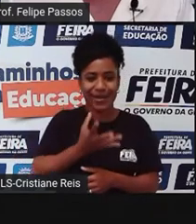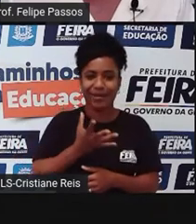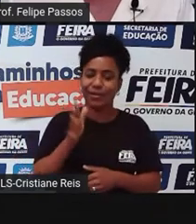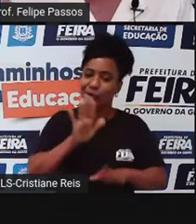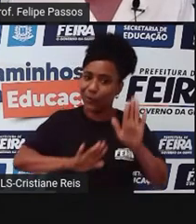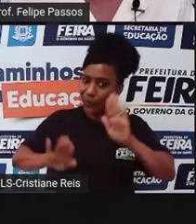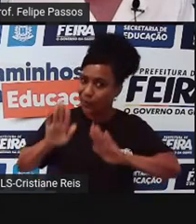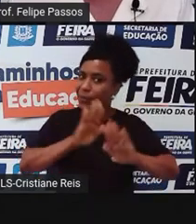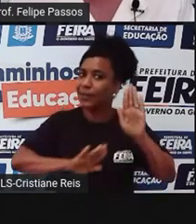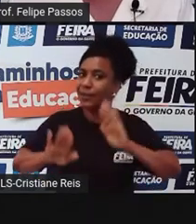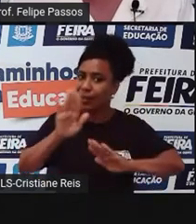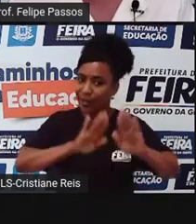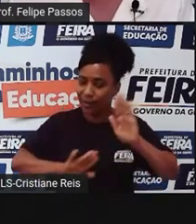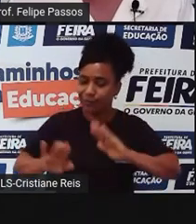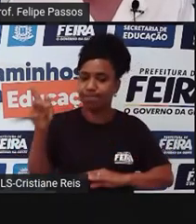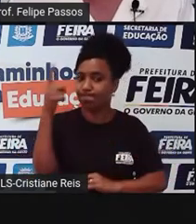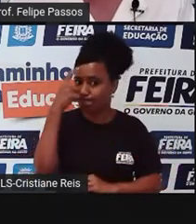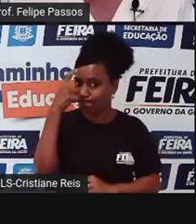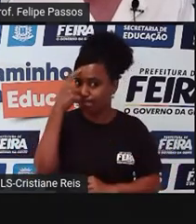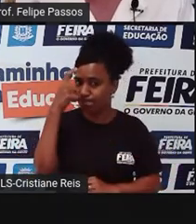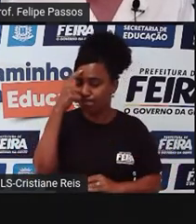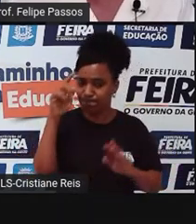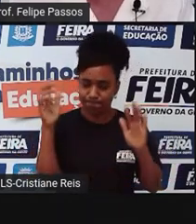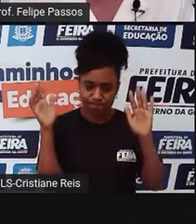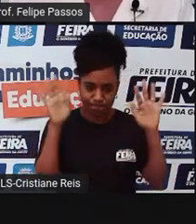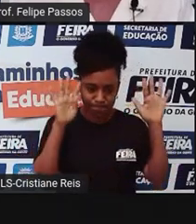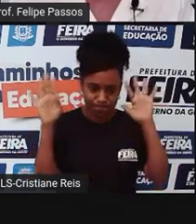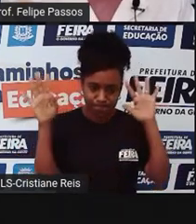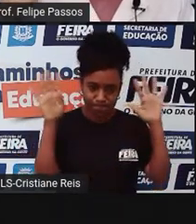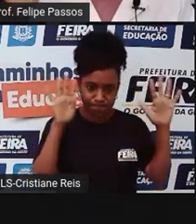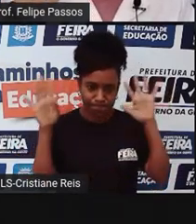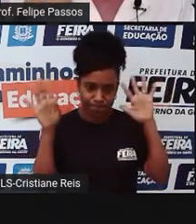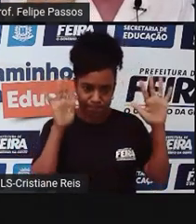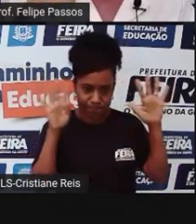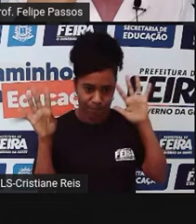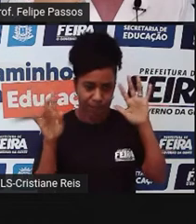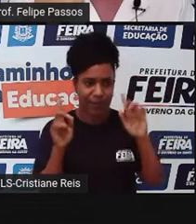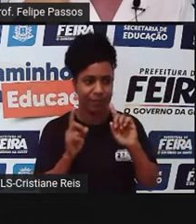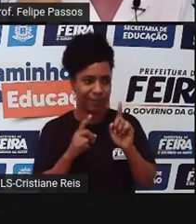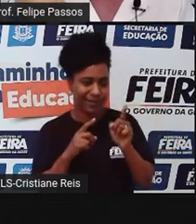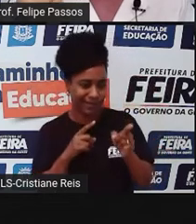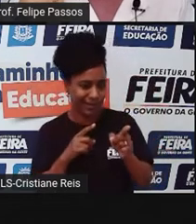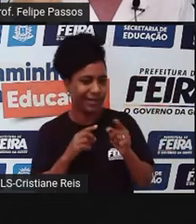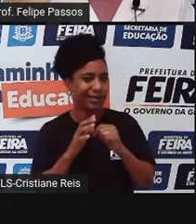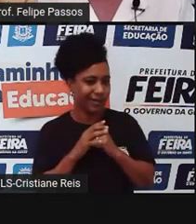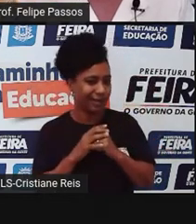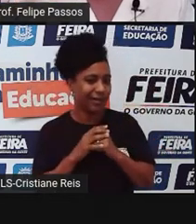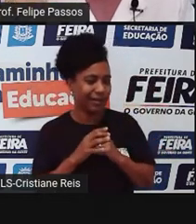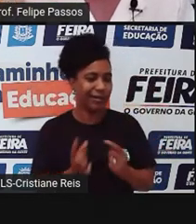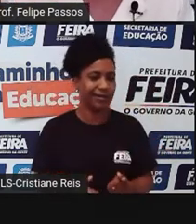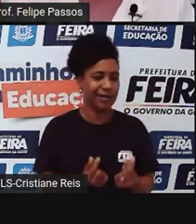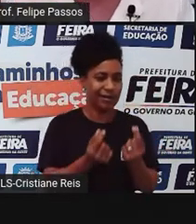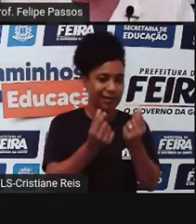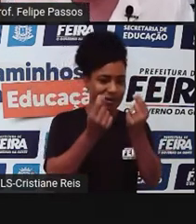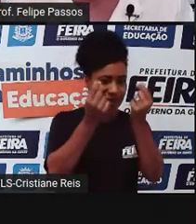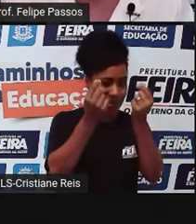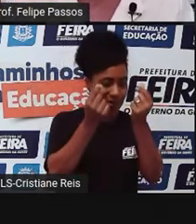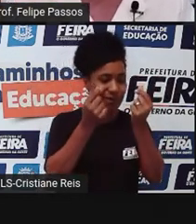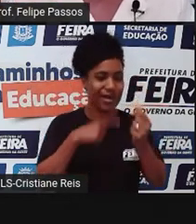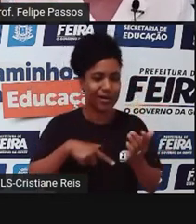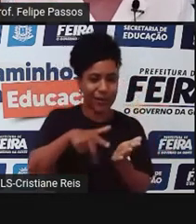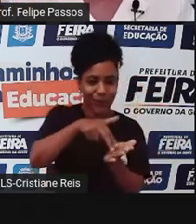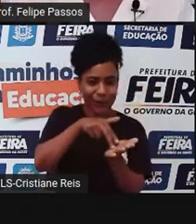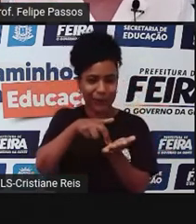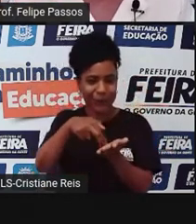ter cuidado, vamos ter um pouquinho de consciência. Porque às vezes, aquele sujeito que conseguiu ficar rico fazendo dancinha